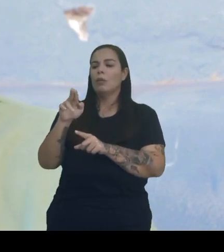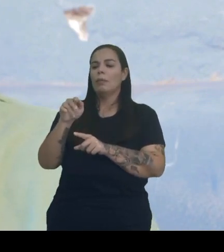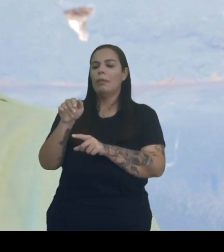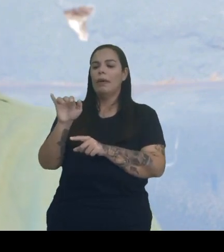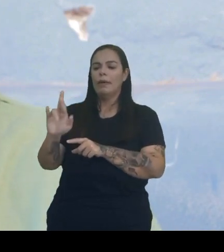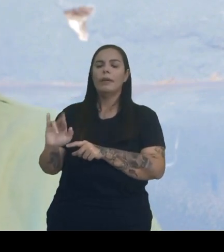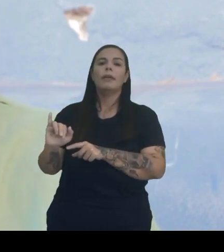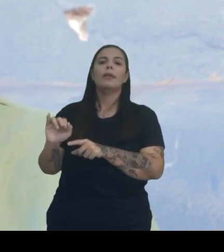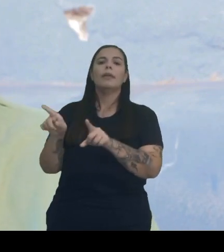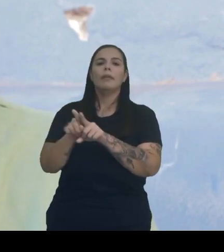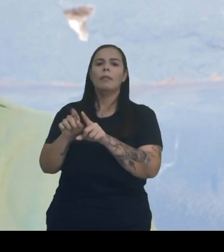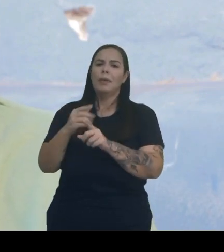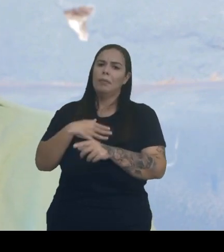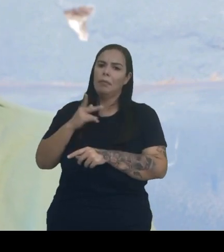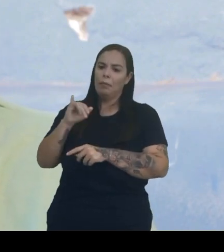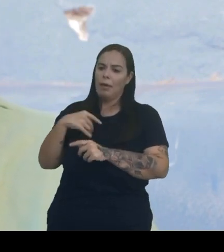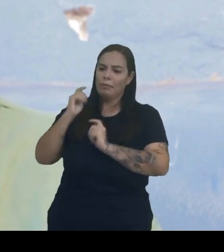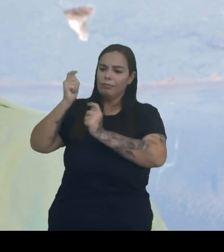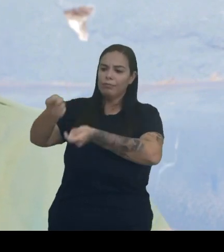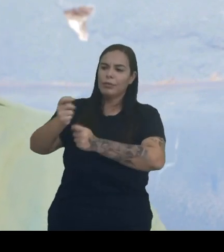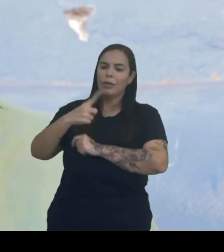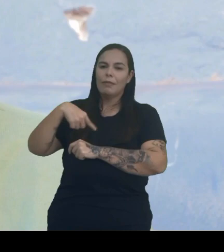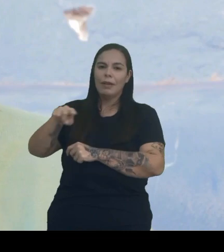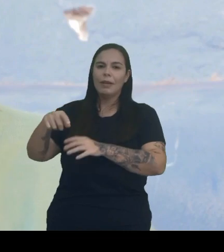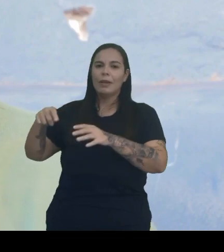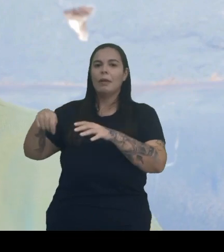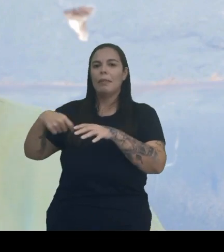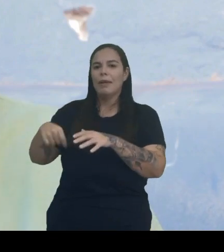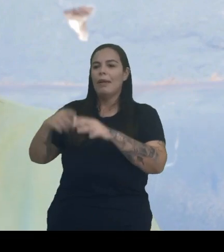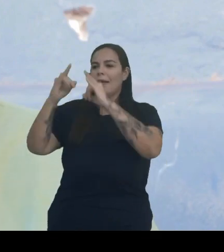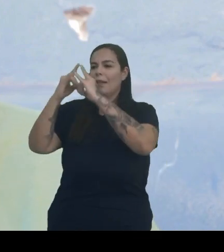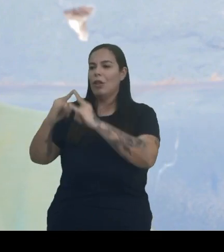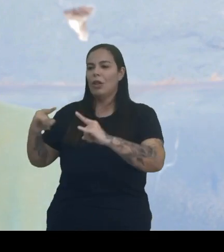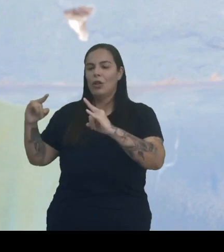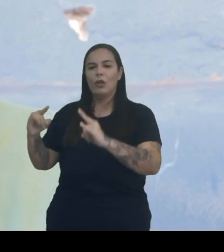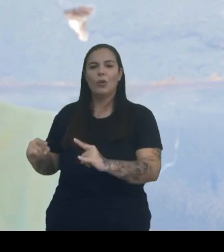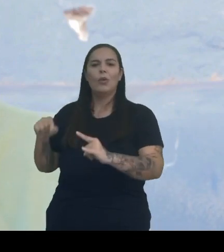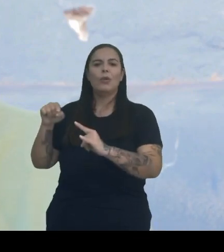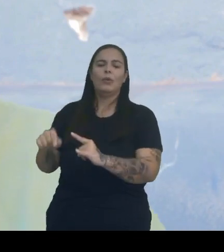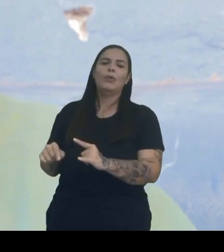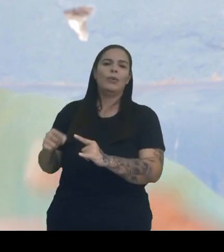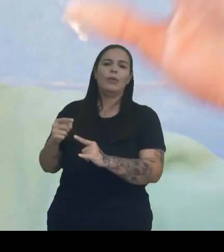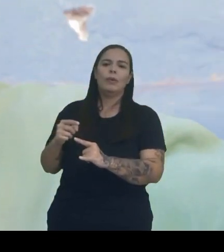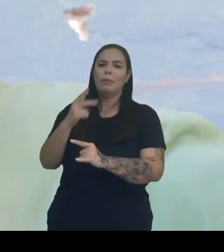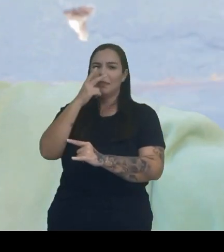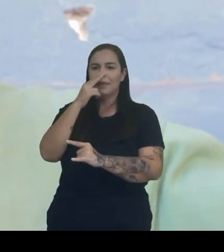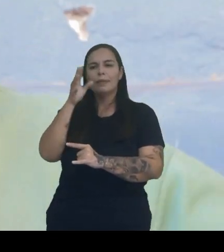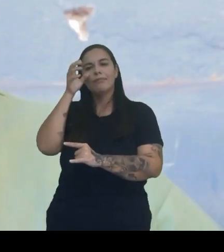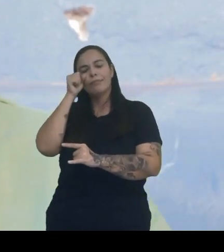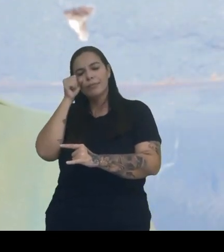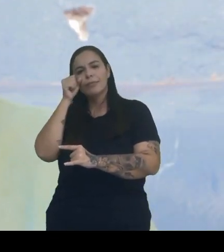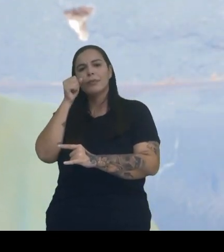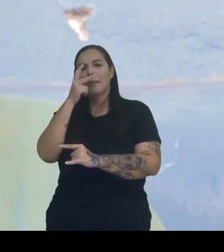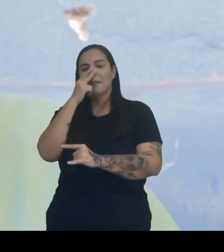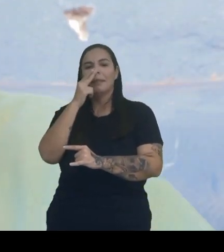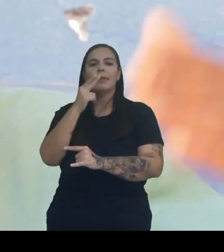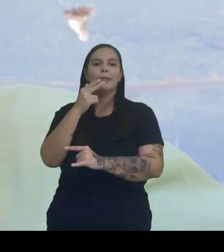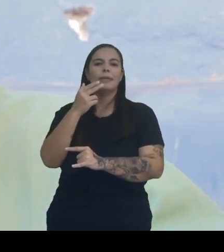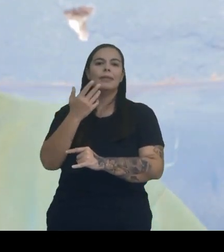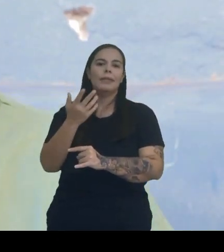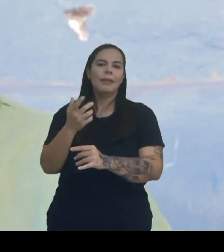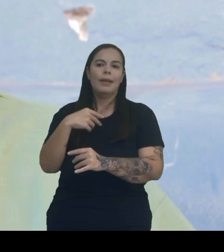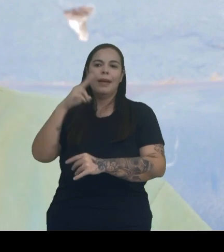Botafogo, pescavam no Grumari, pescavam naquilo tudo. Meu pai pescava lá, levavam panela, levavam lona, acampavam lá como se